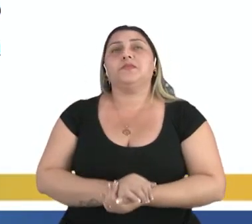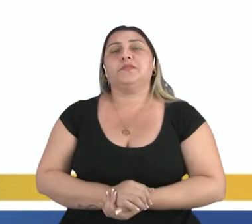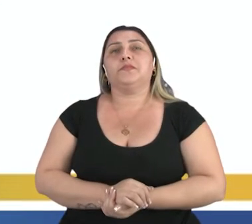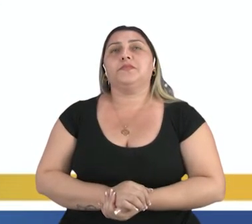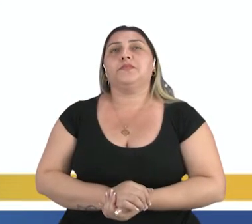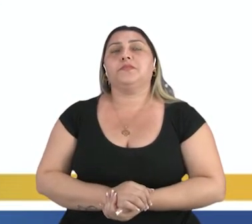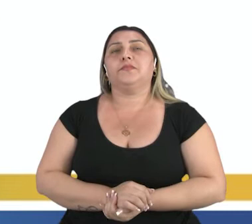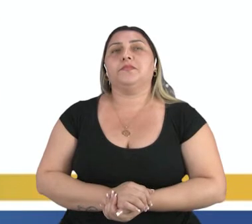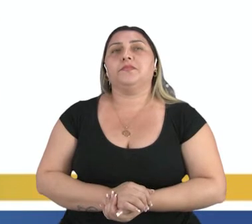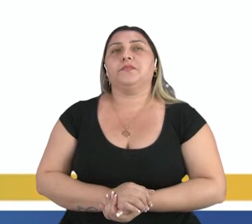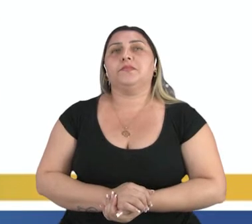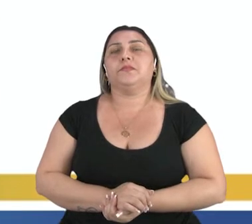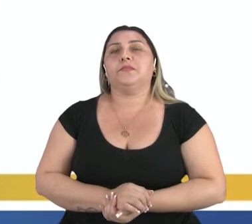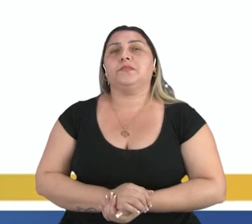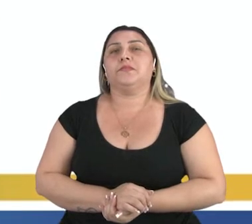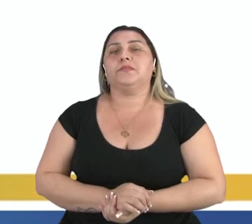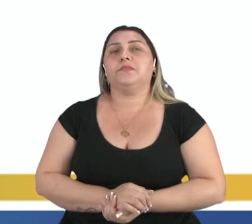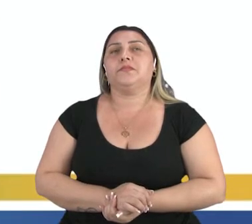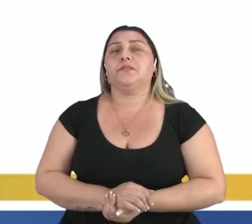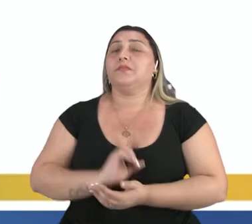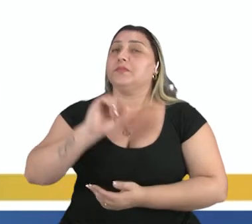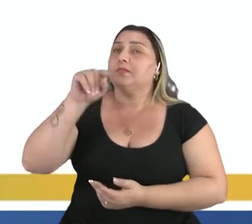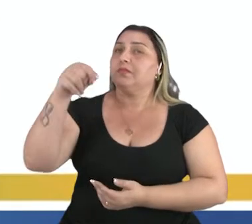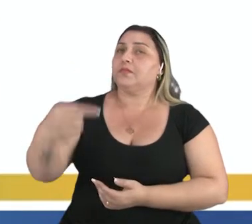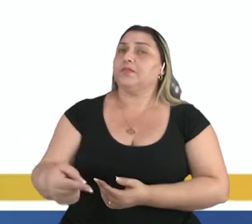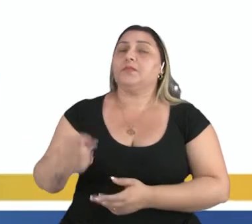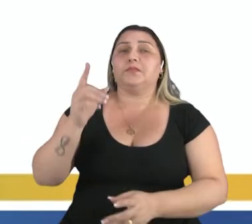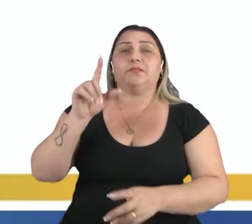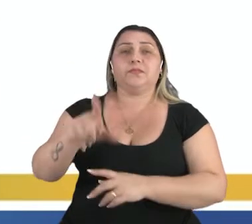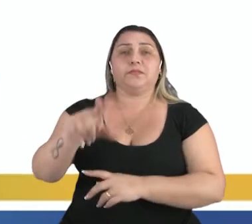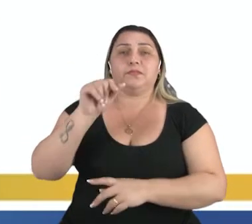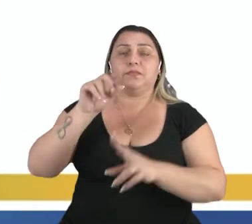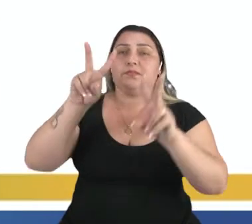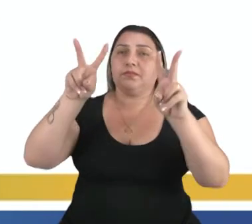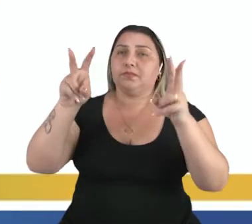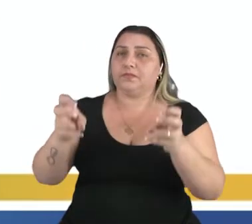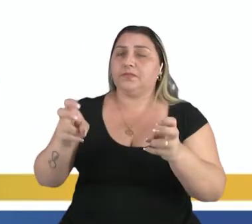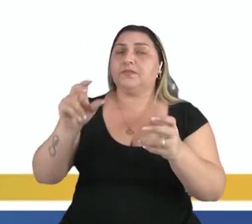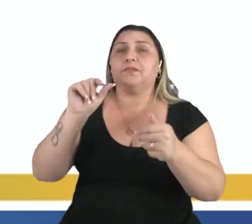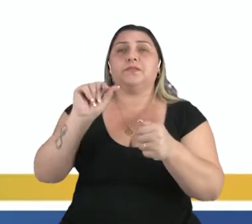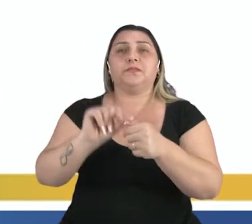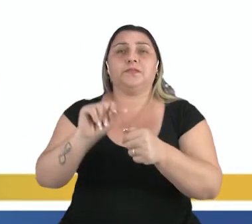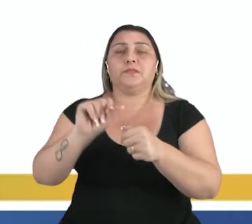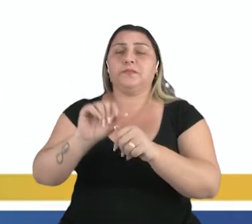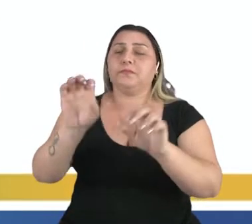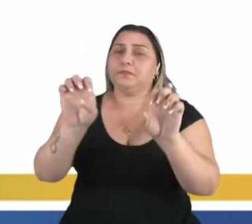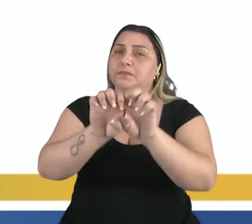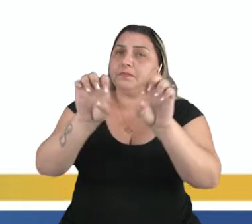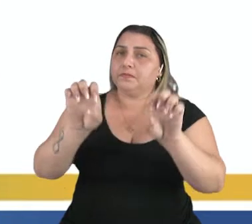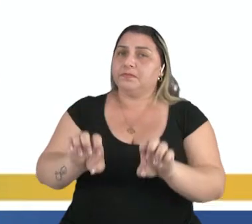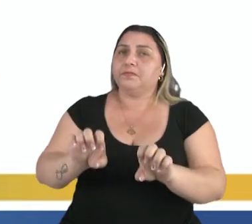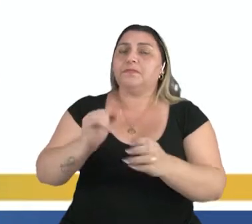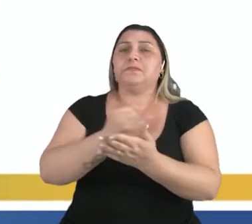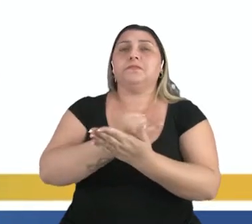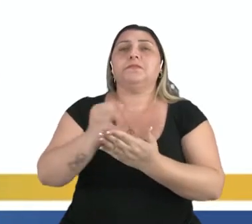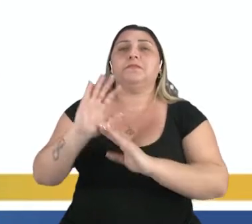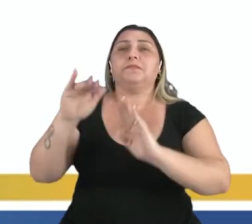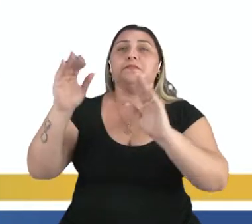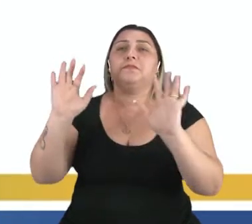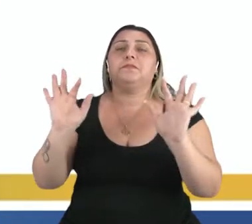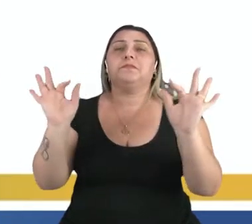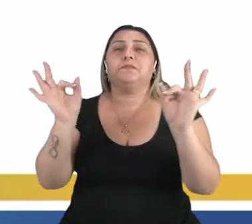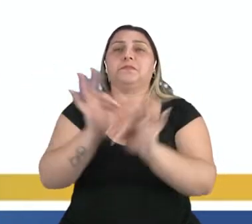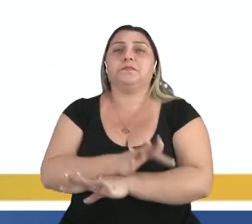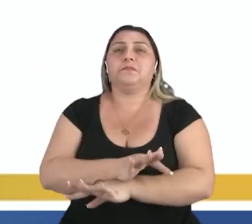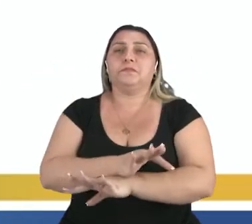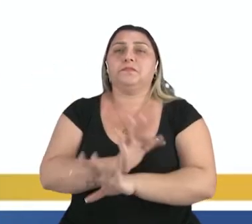abordando. E aí, depois, você escolheu o tema, você fez toda a estrutura, introdução, desenvolvimento,